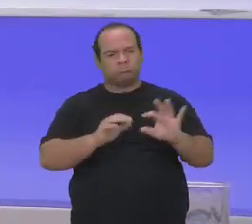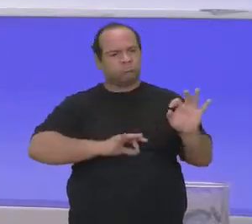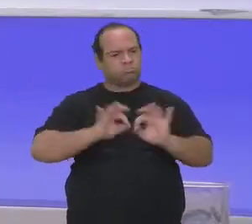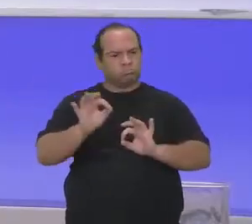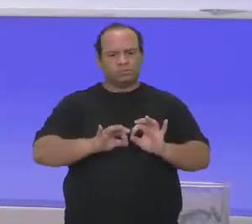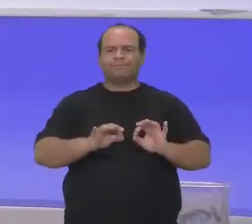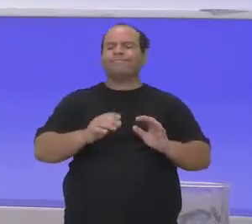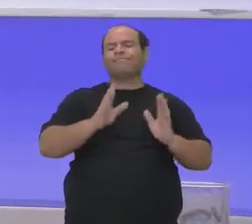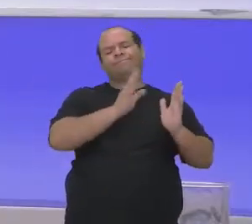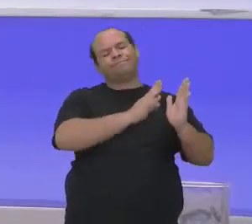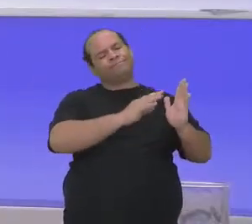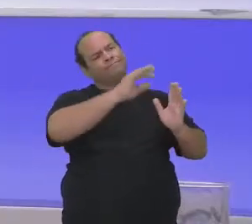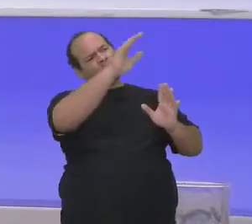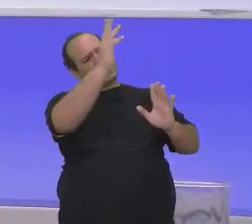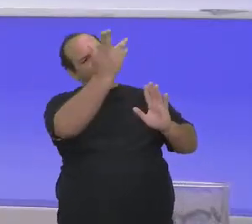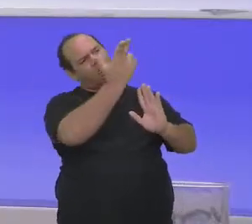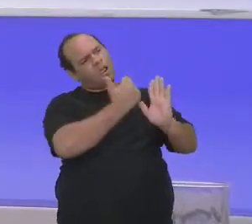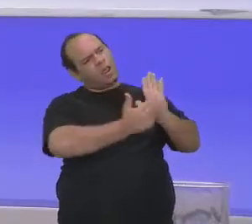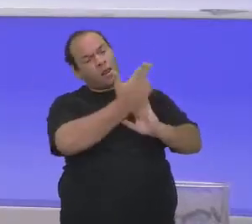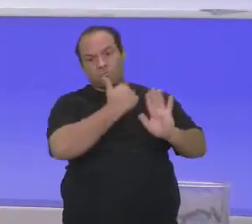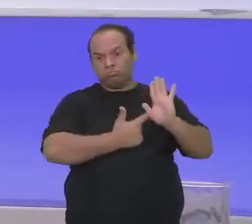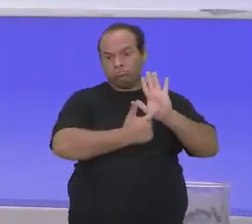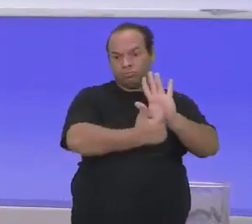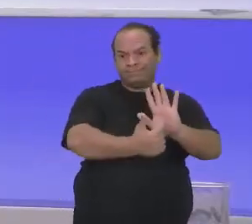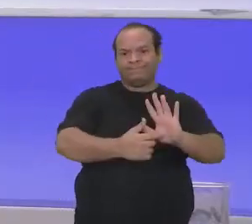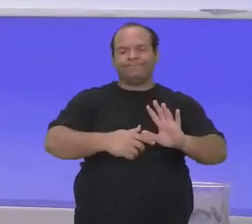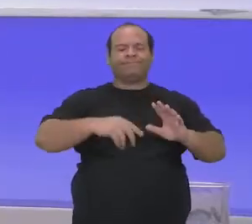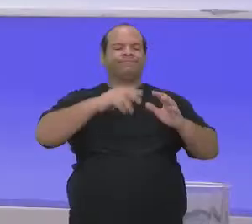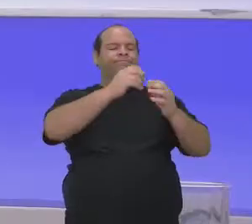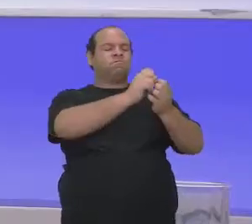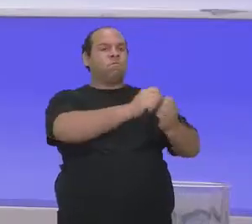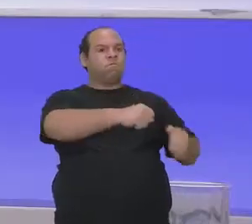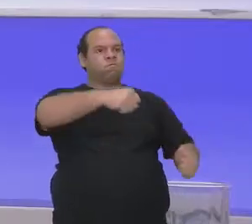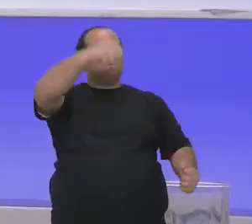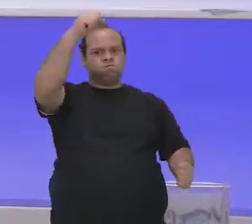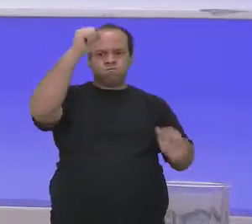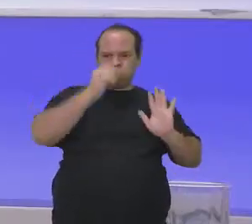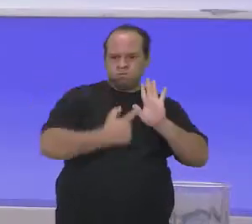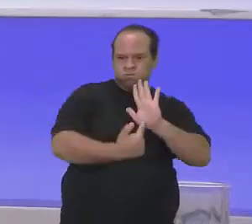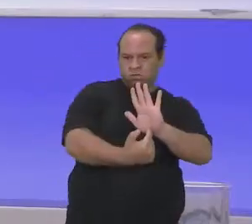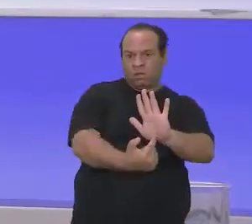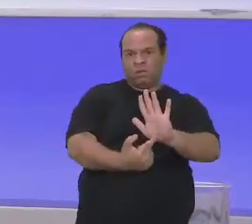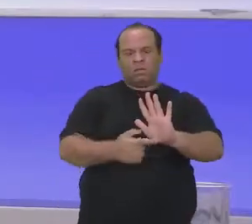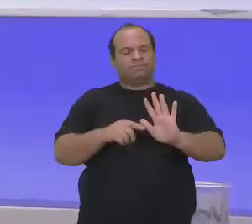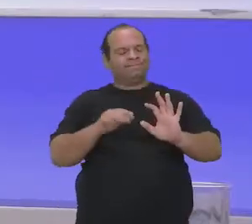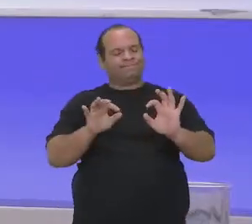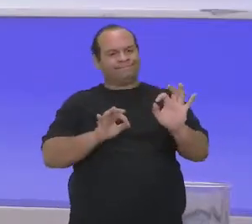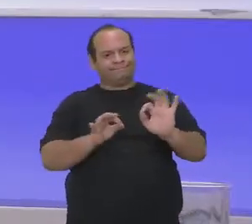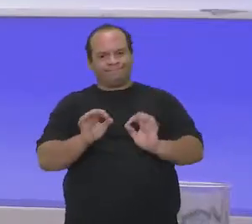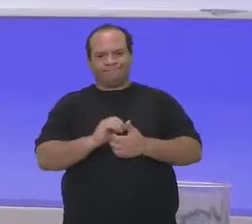criavam cartazes, os alunos criavam banners, eles criavam